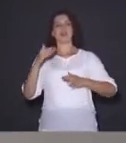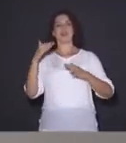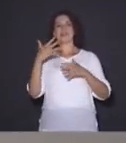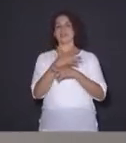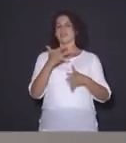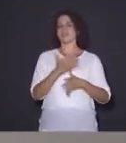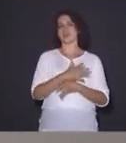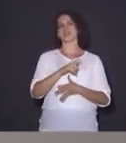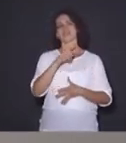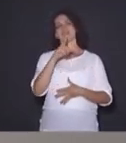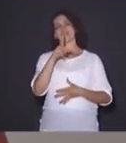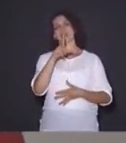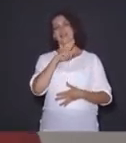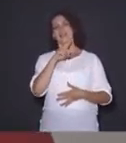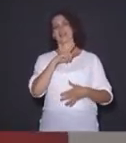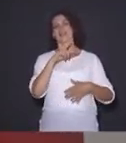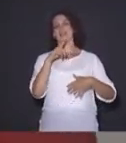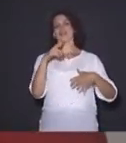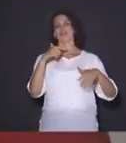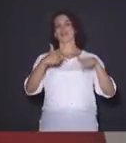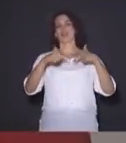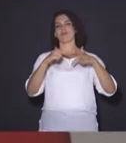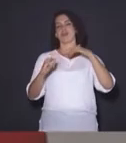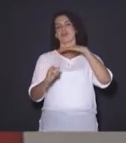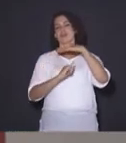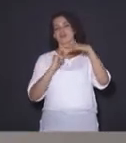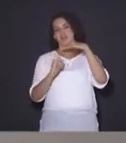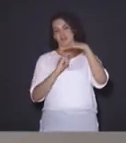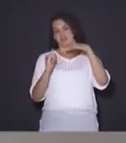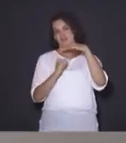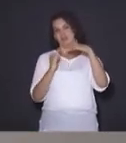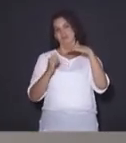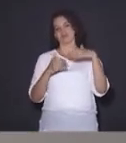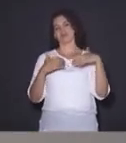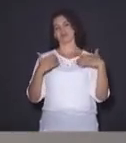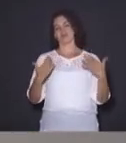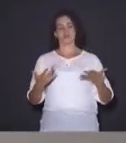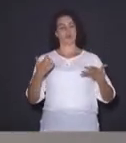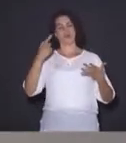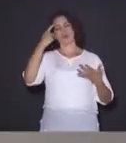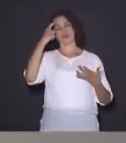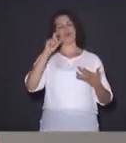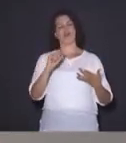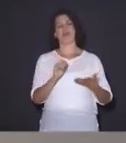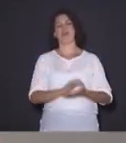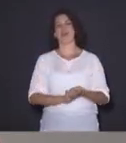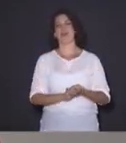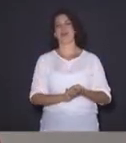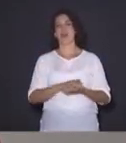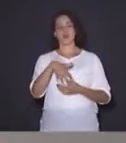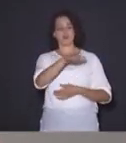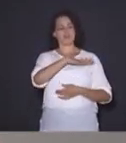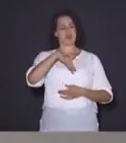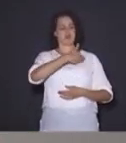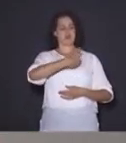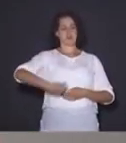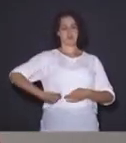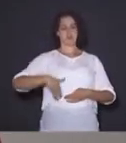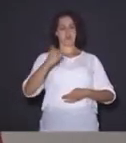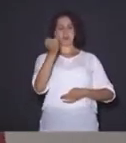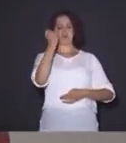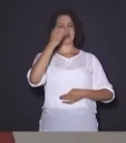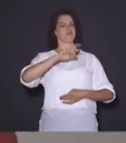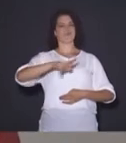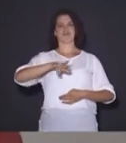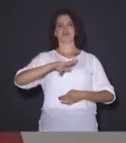informal é é a idéia de que o que vale não é o espaço público mas o que vale é o